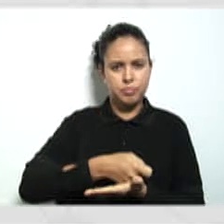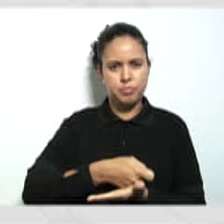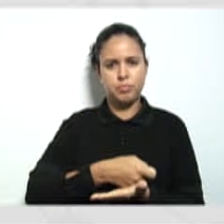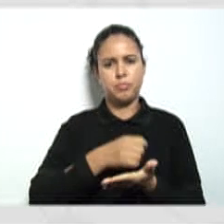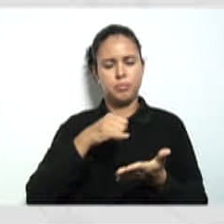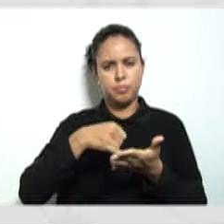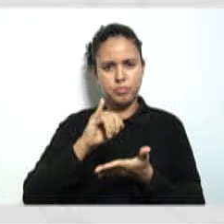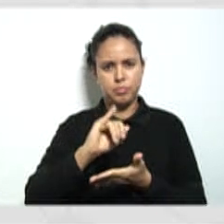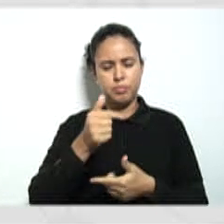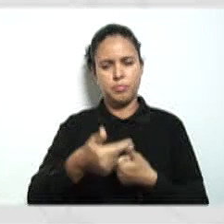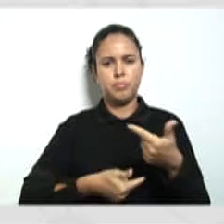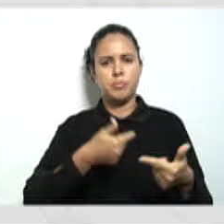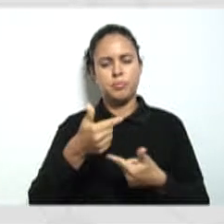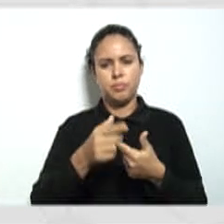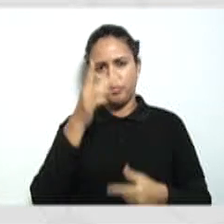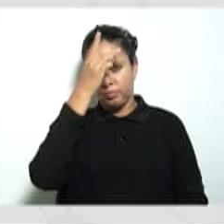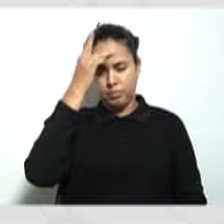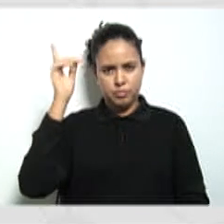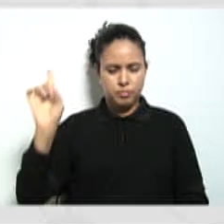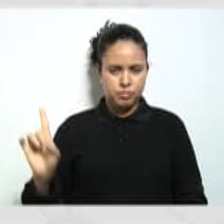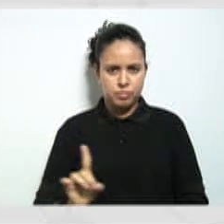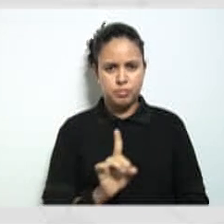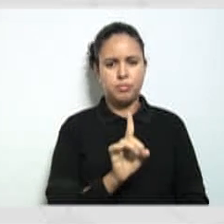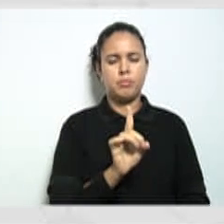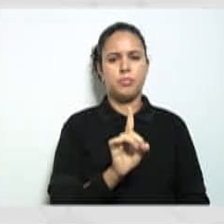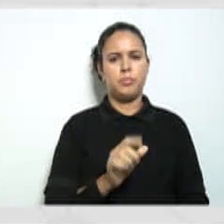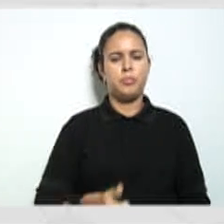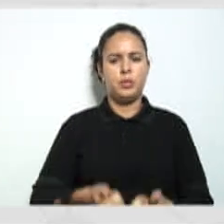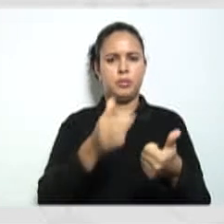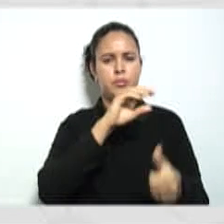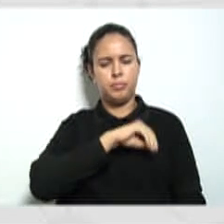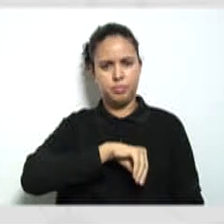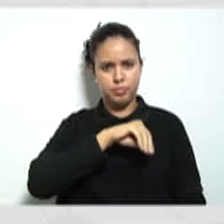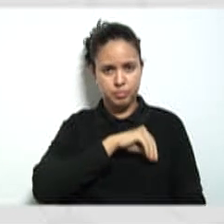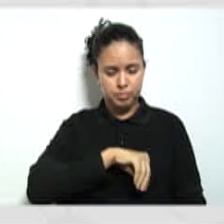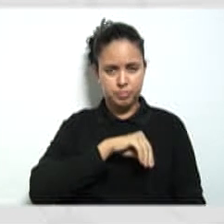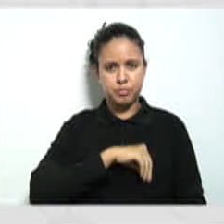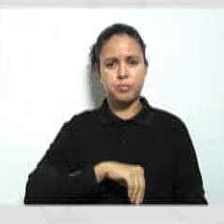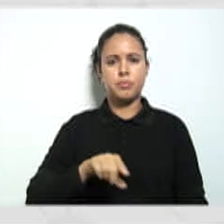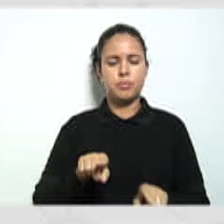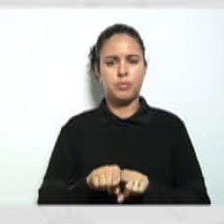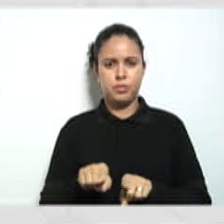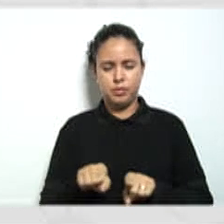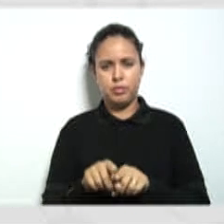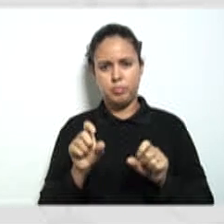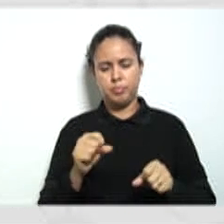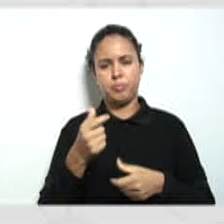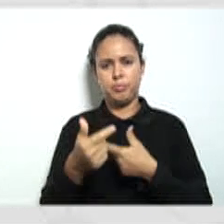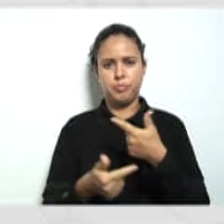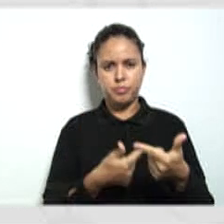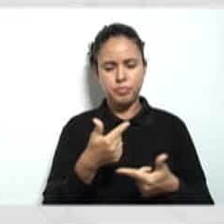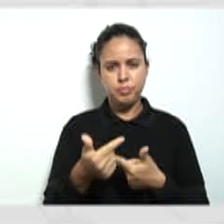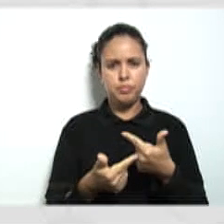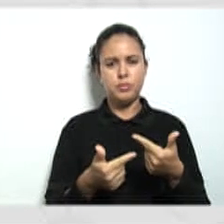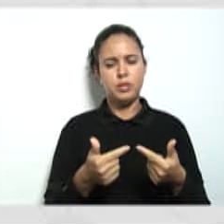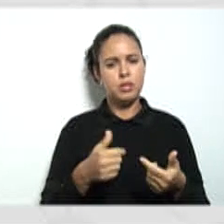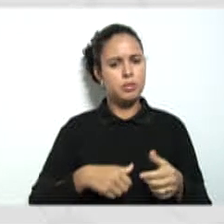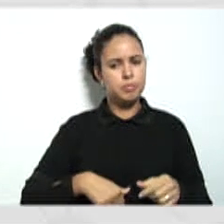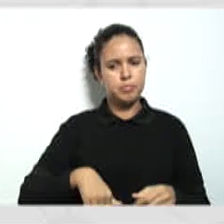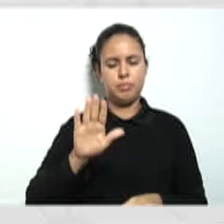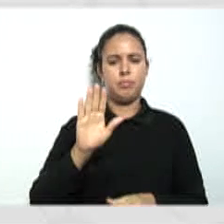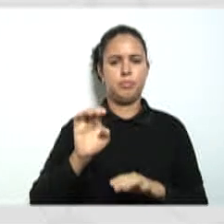aí se insere no mercado de trabalho com melhores salários e mais versatilidade, e podem prestar serviços a mais de uma empresa ao